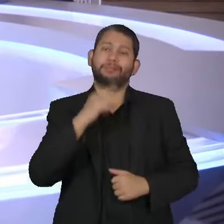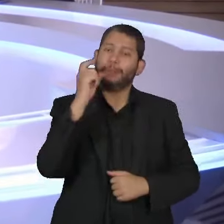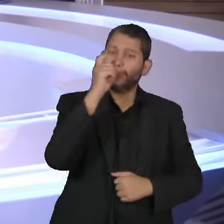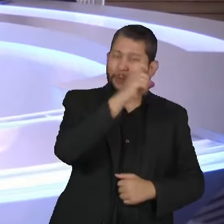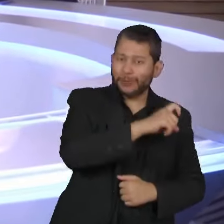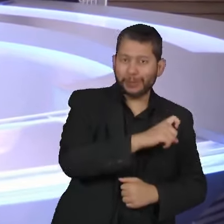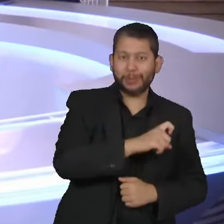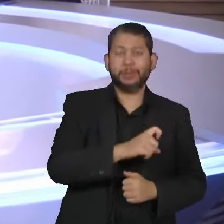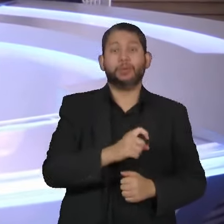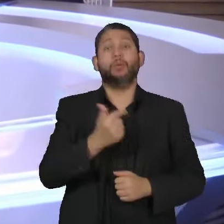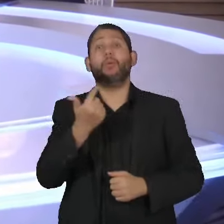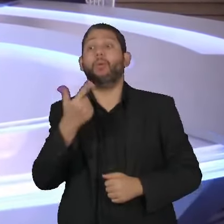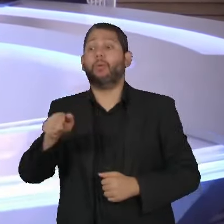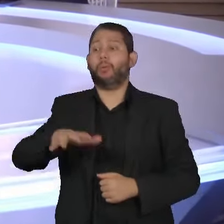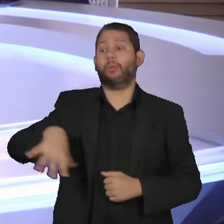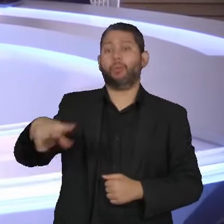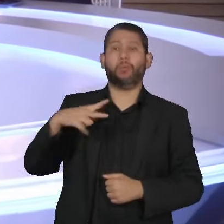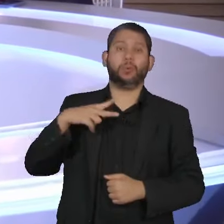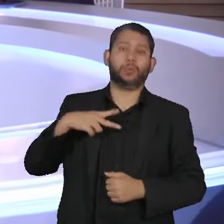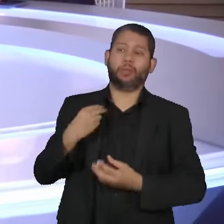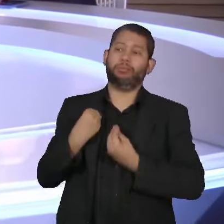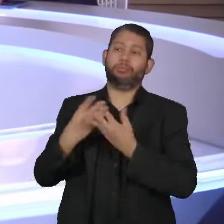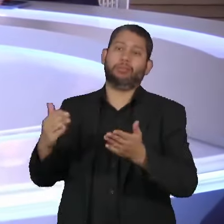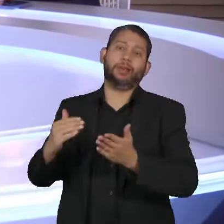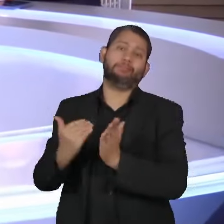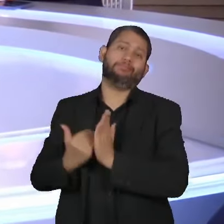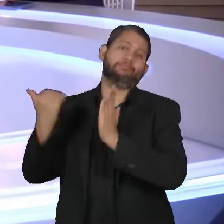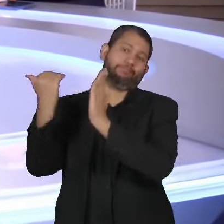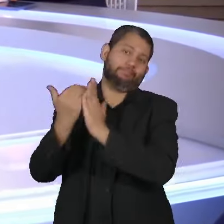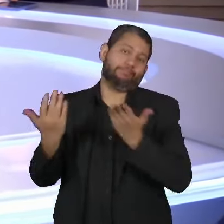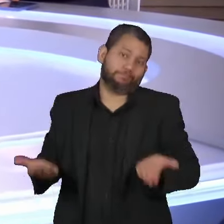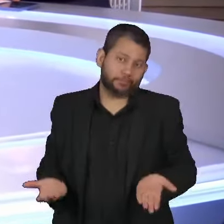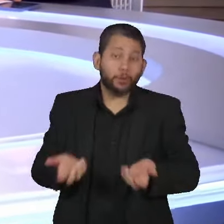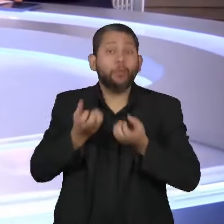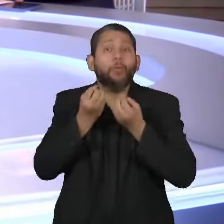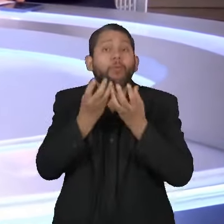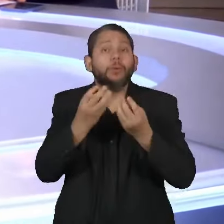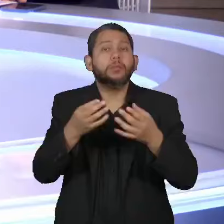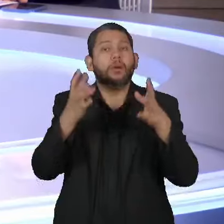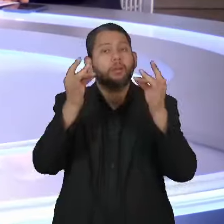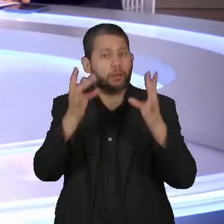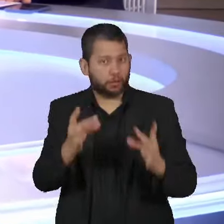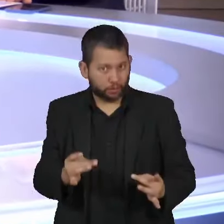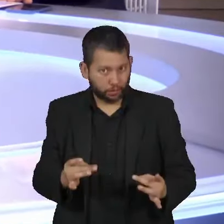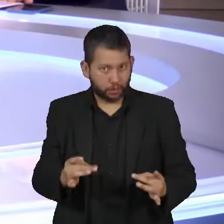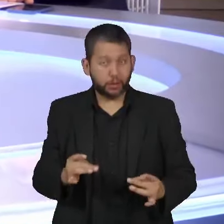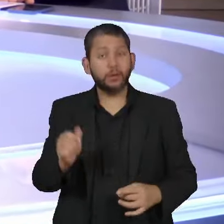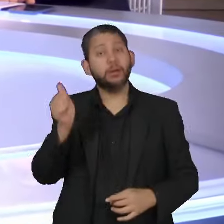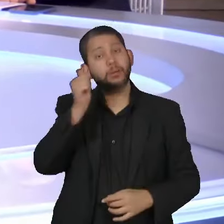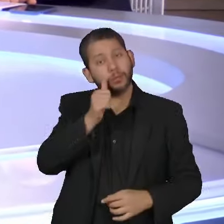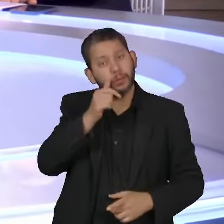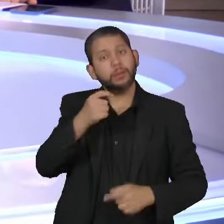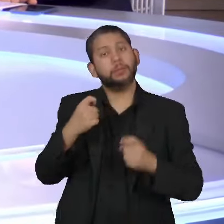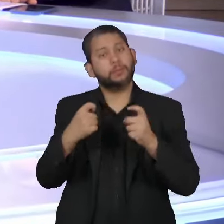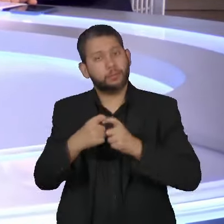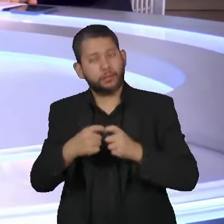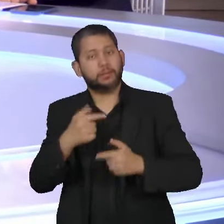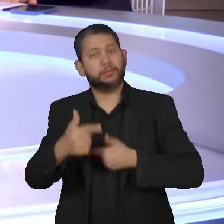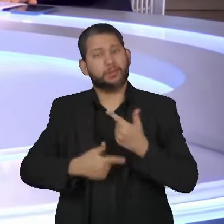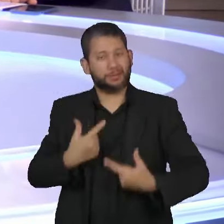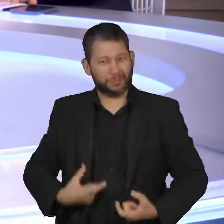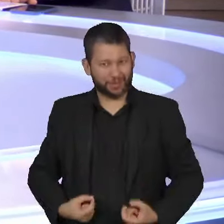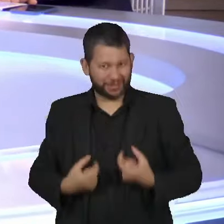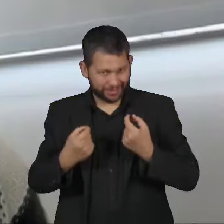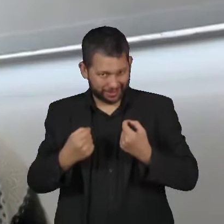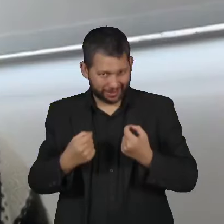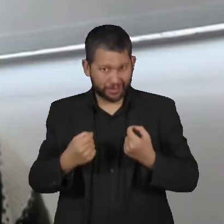que é oferecido na rede privada. Quem nos traz mais informações sobre o linfoma é a oncohematologista Thalita